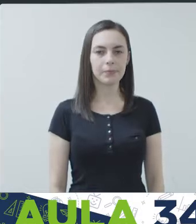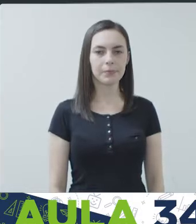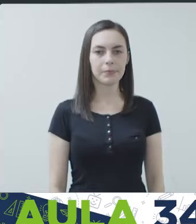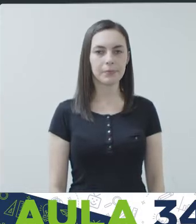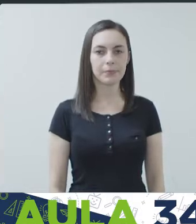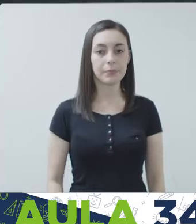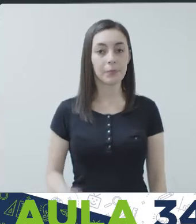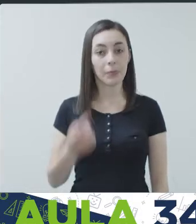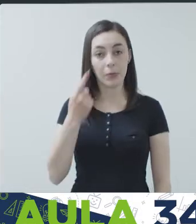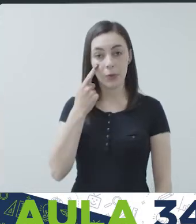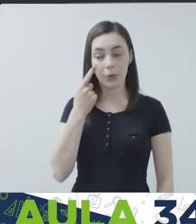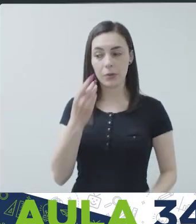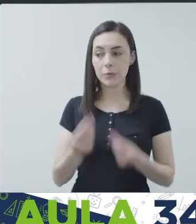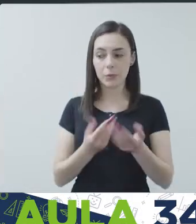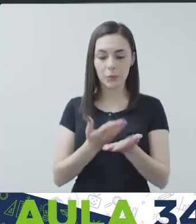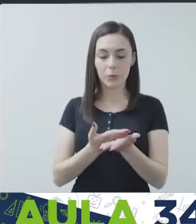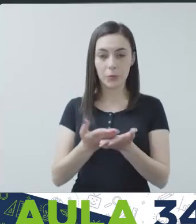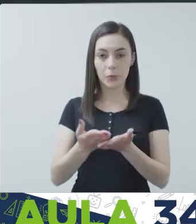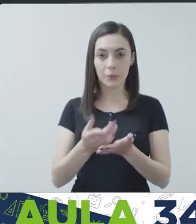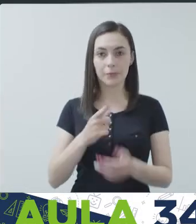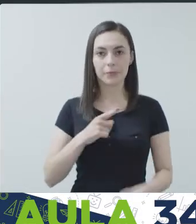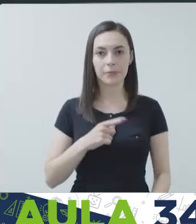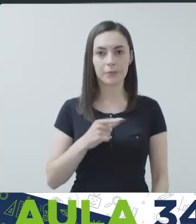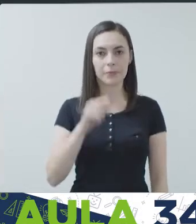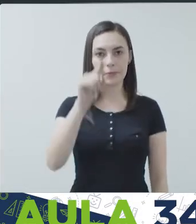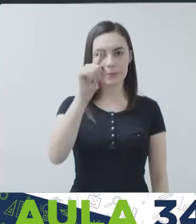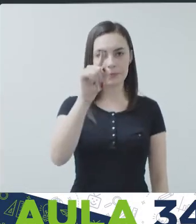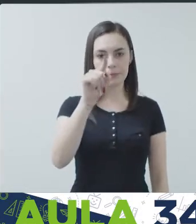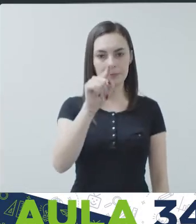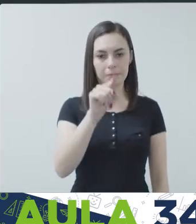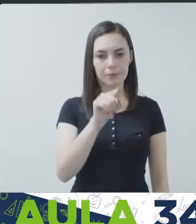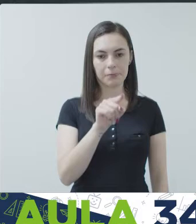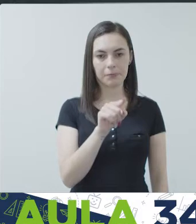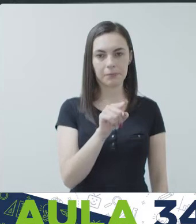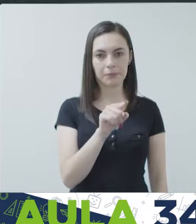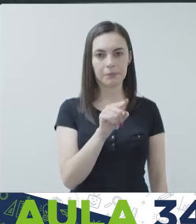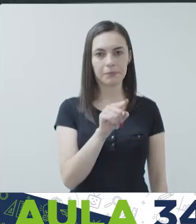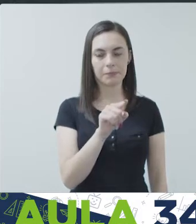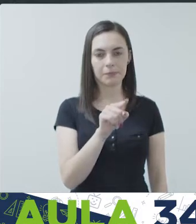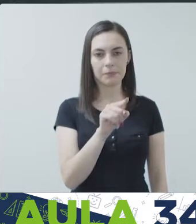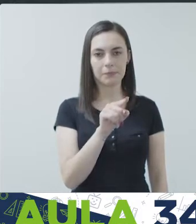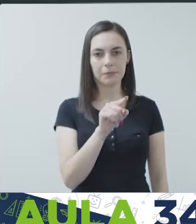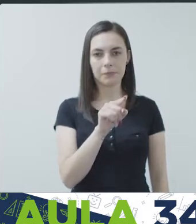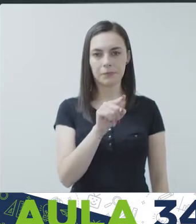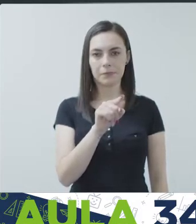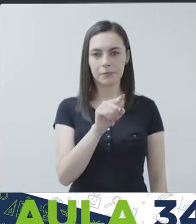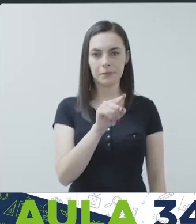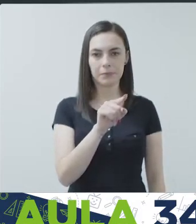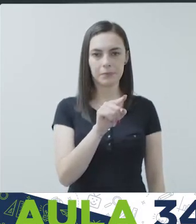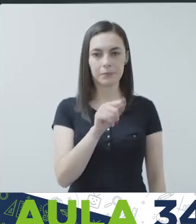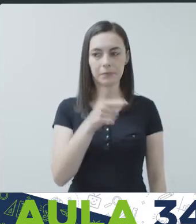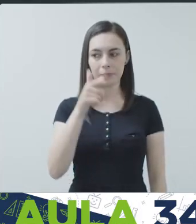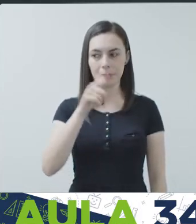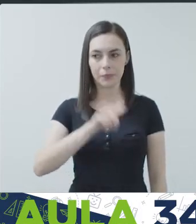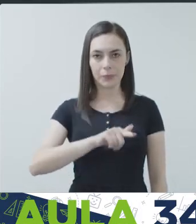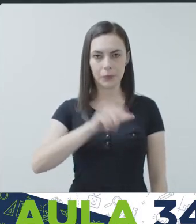Olha, começo aqui na setinha, faço o meu traço, a minha linha. Vamos